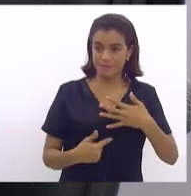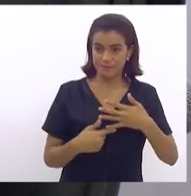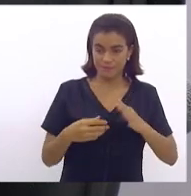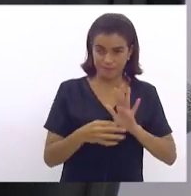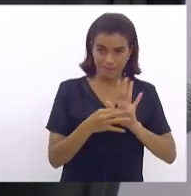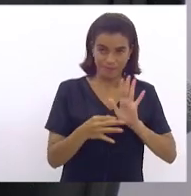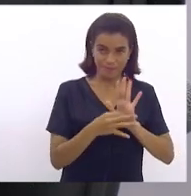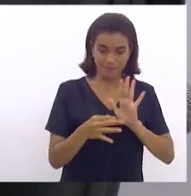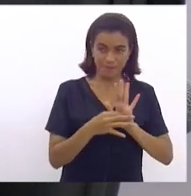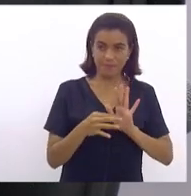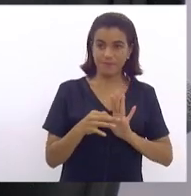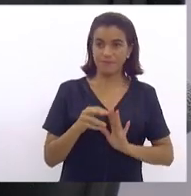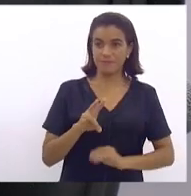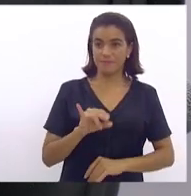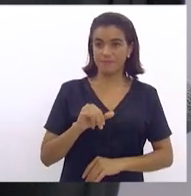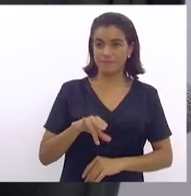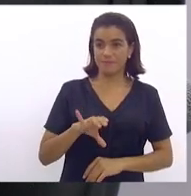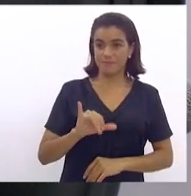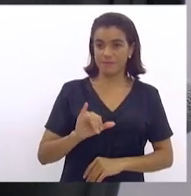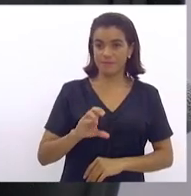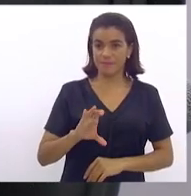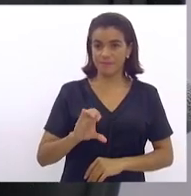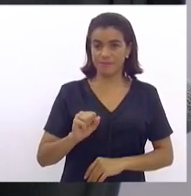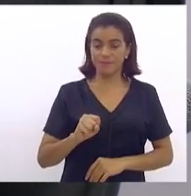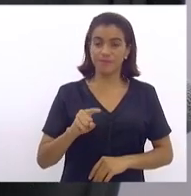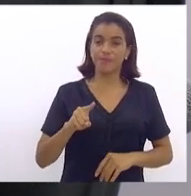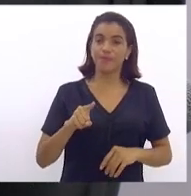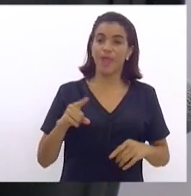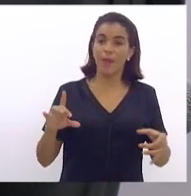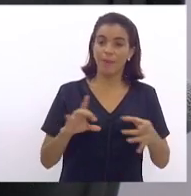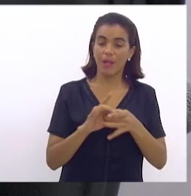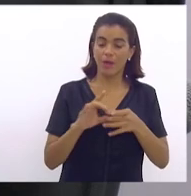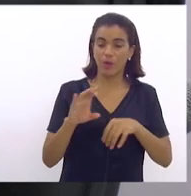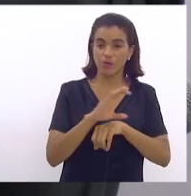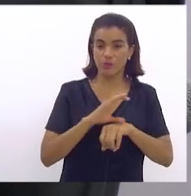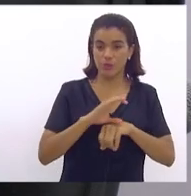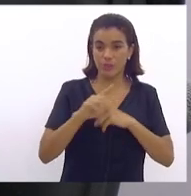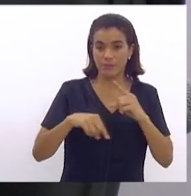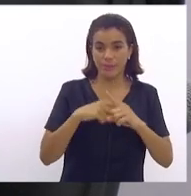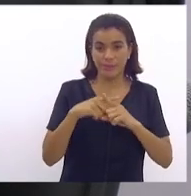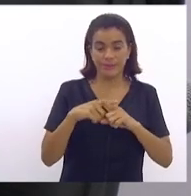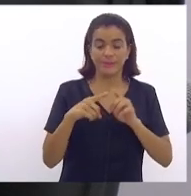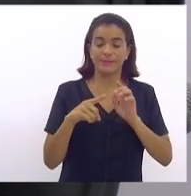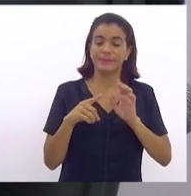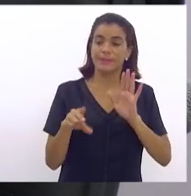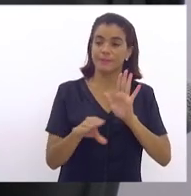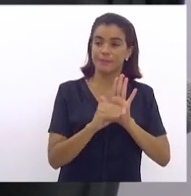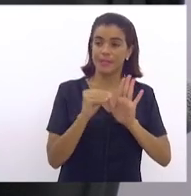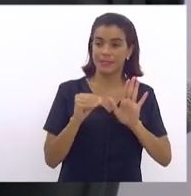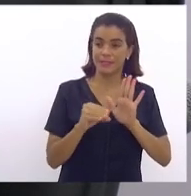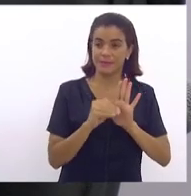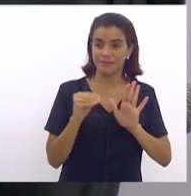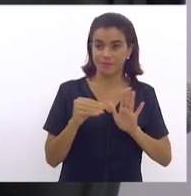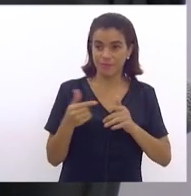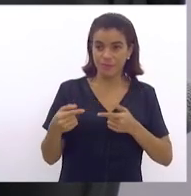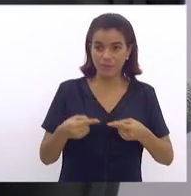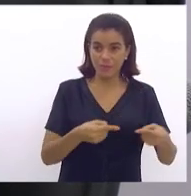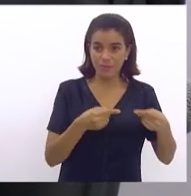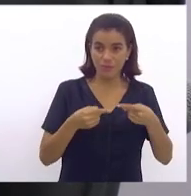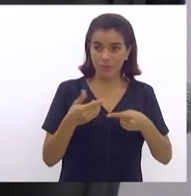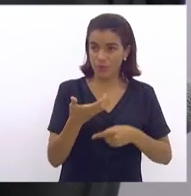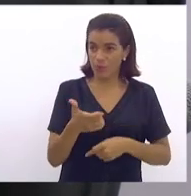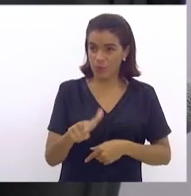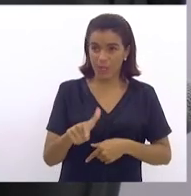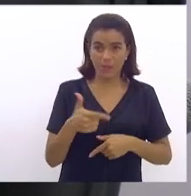Parecer do deputado Vinícius Cozzolino é pela constitucionalidade com emendas. Em discussão. Não havendo quem queira